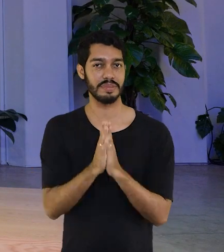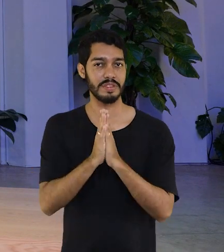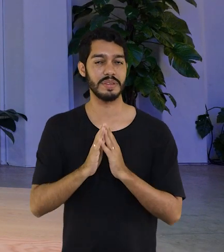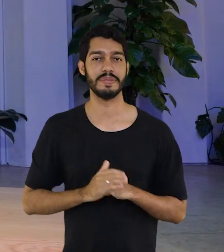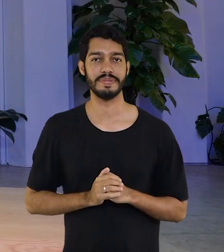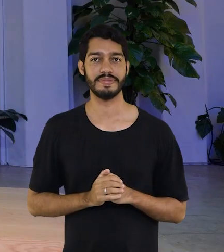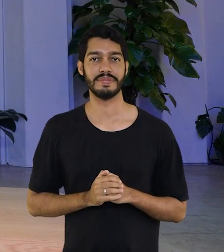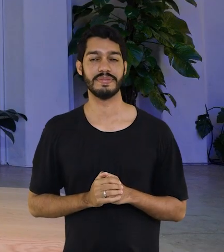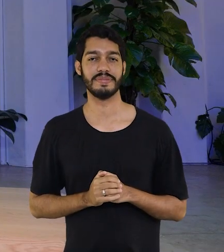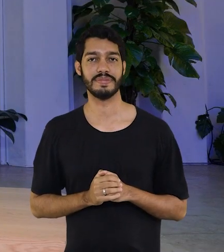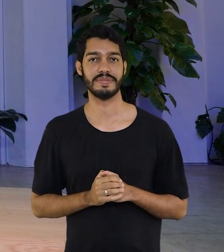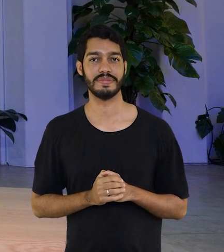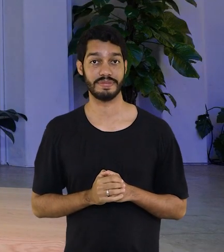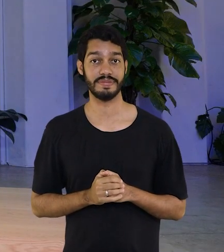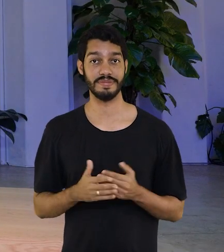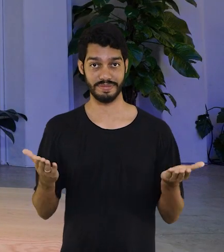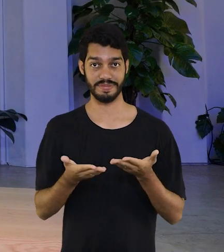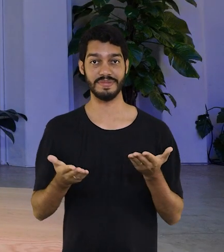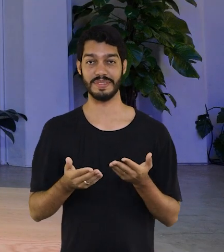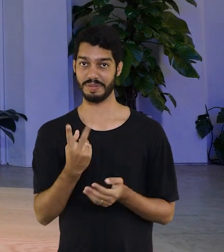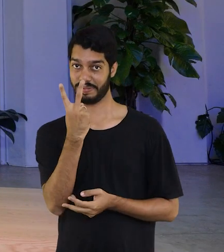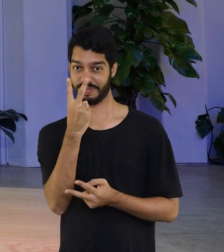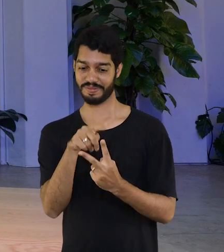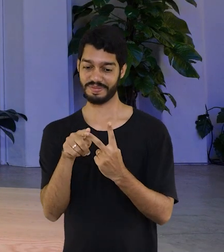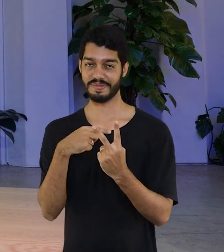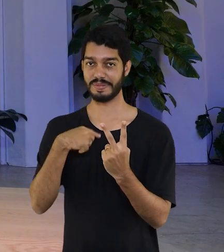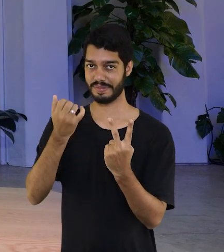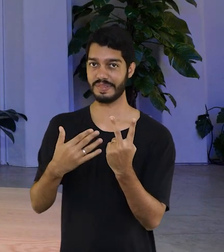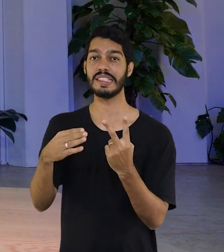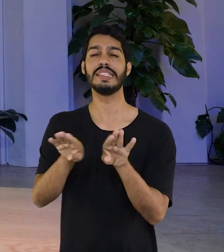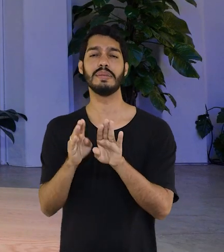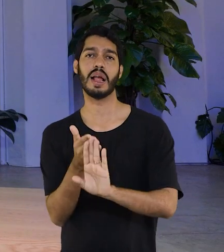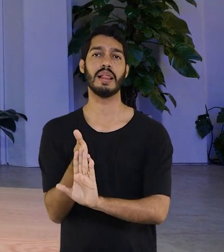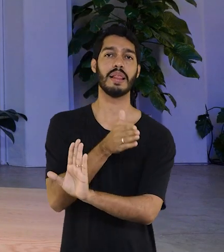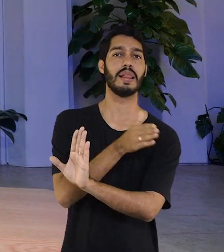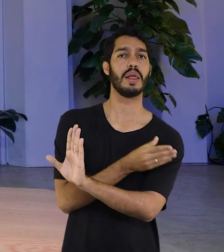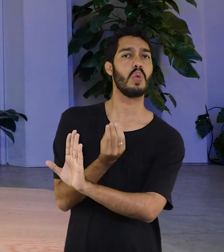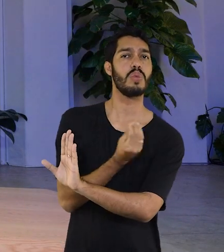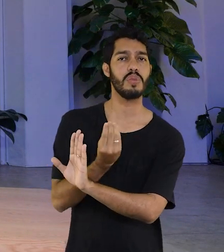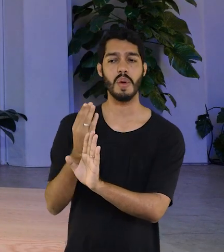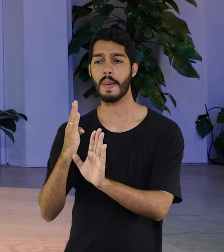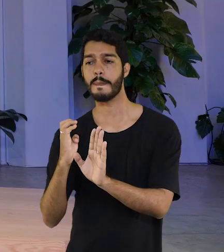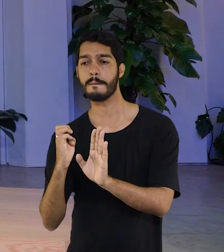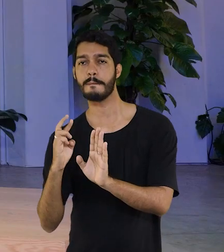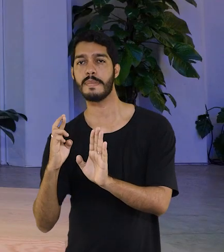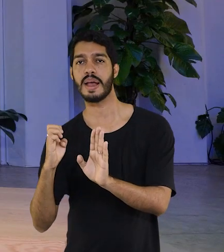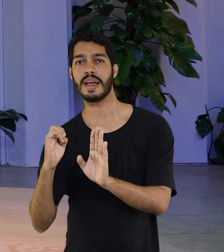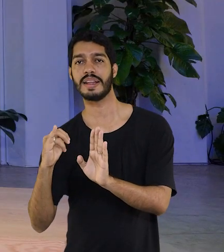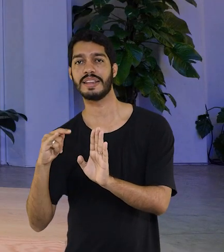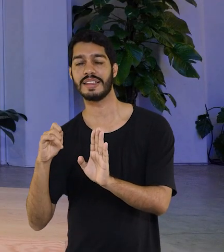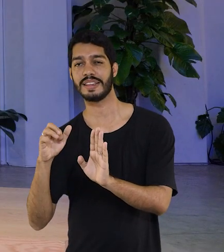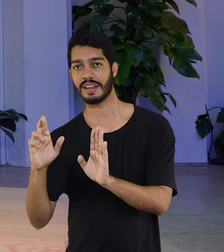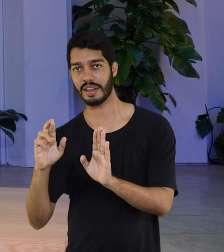detalhe para a gente um pouquinho. Boa, vou, na verdade, dar 2 passos para trás, só para vocês entenderem também como é que chegou o Baring Founders e